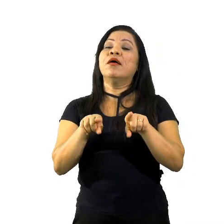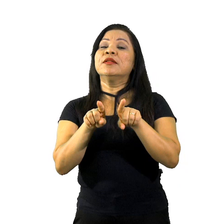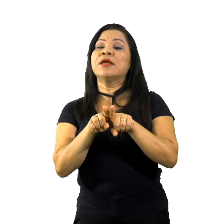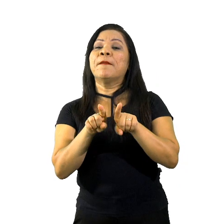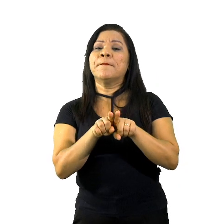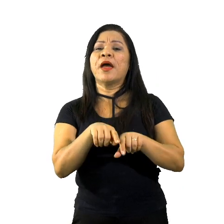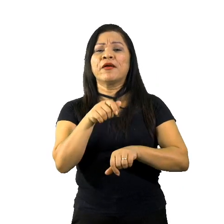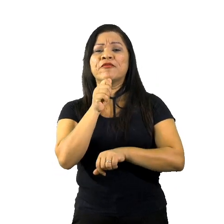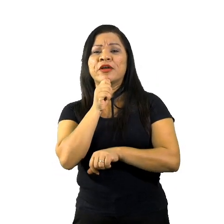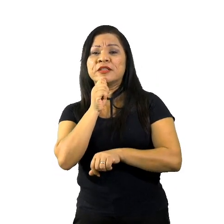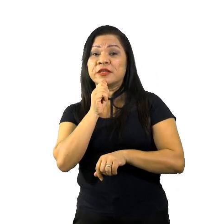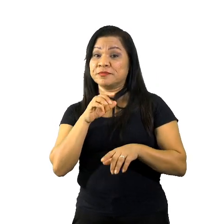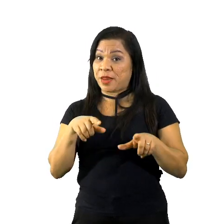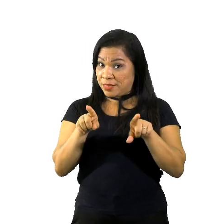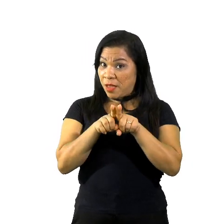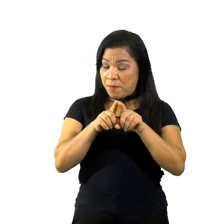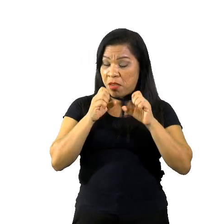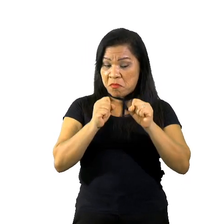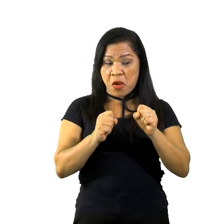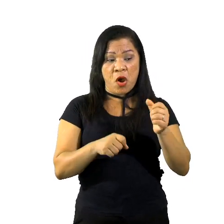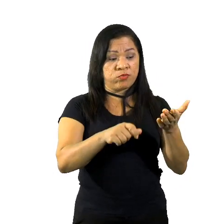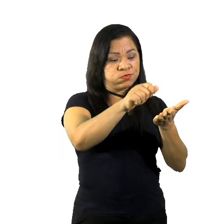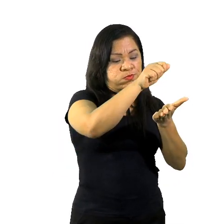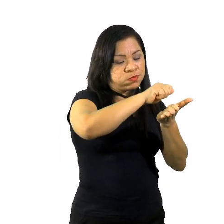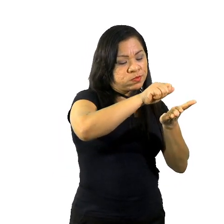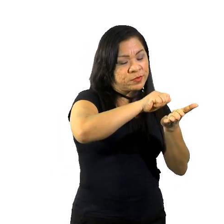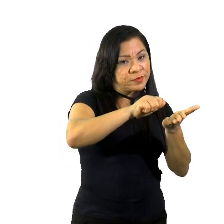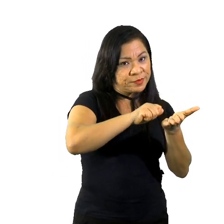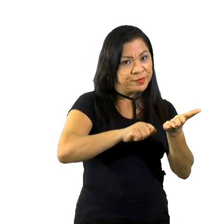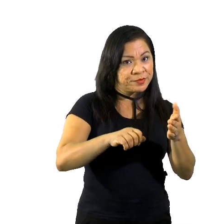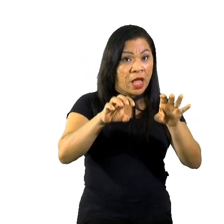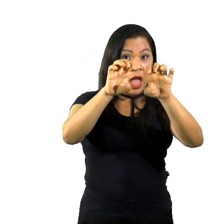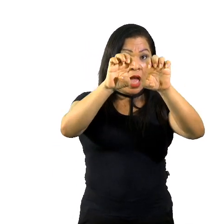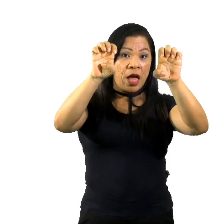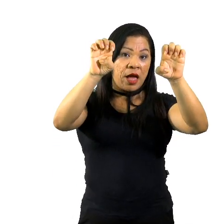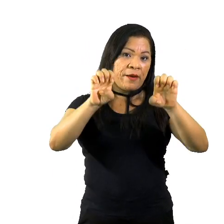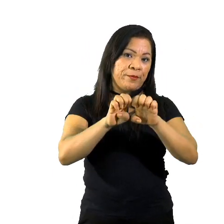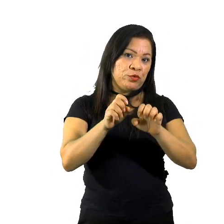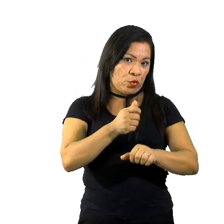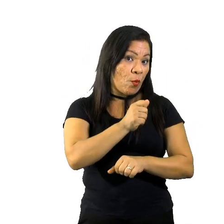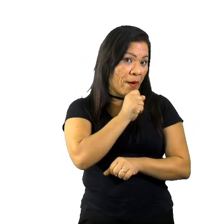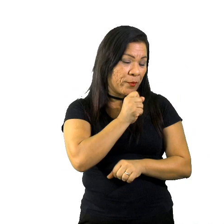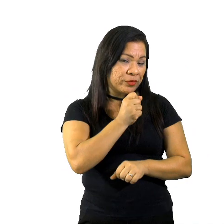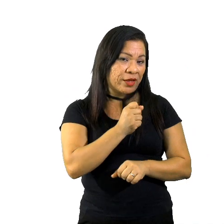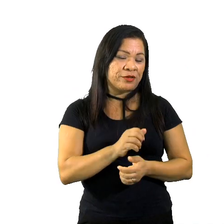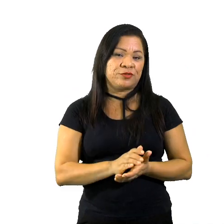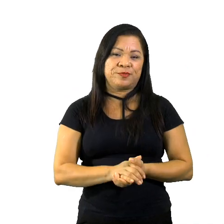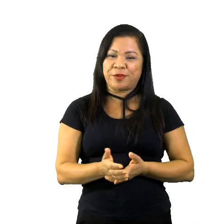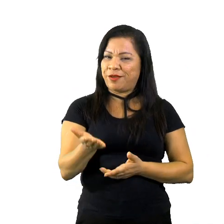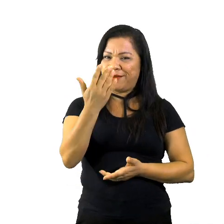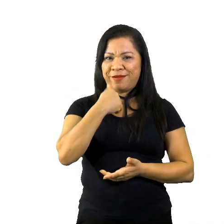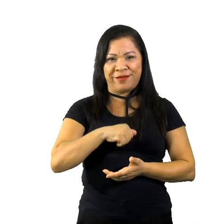fazer isso por escrito, pegando a estrutura de uma reportagem. Vamos produzir?